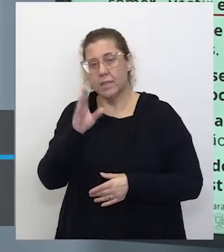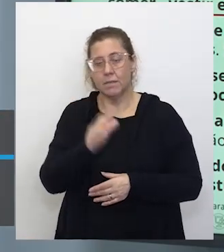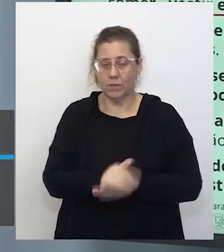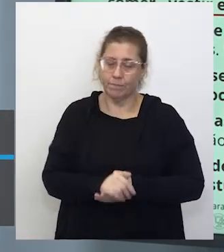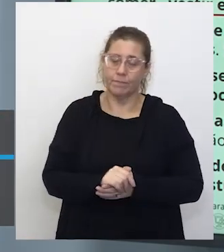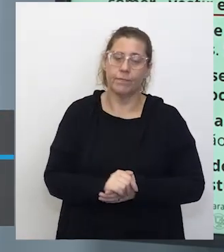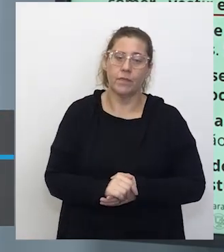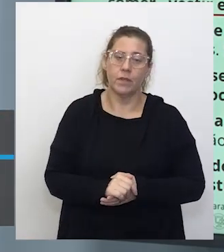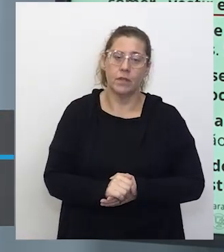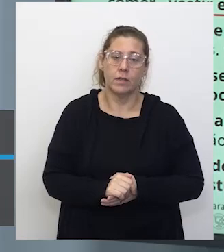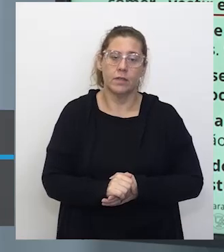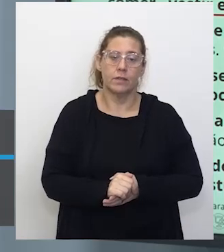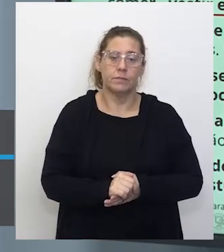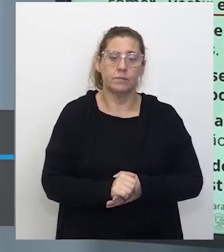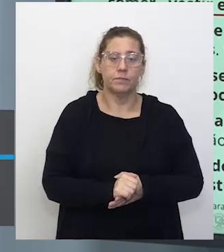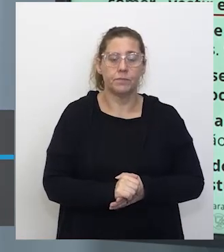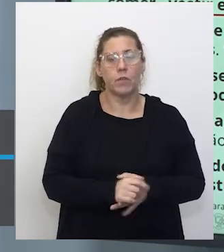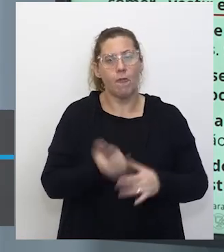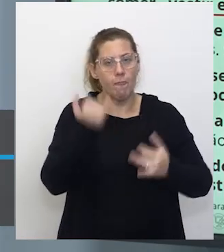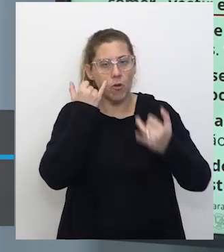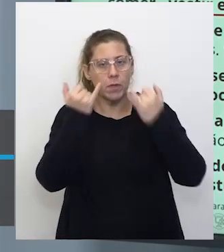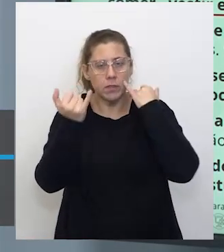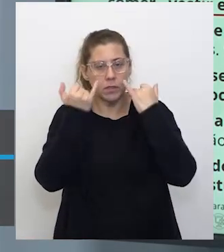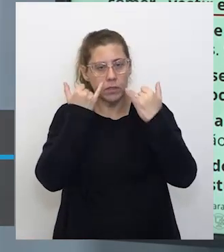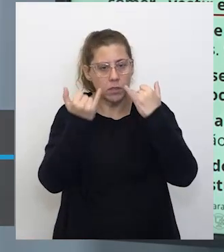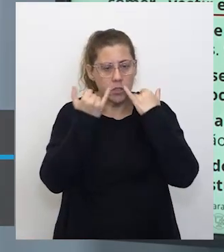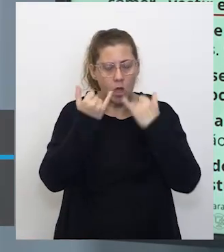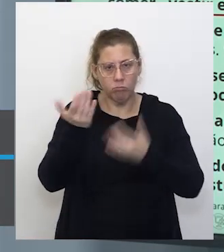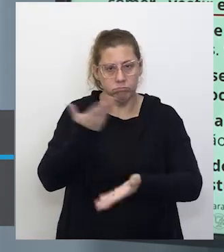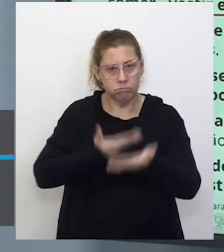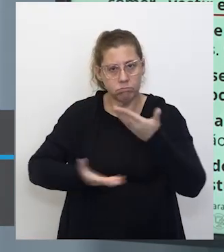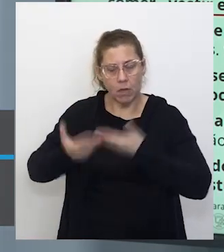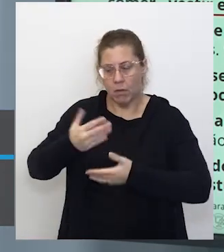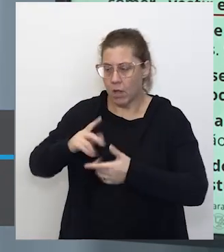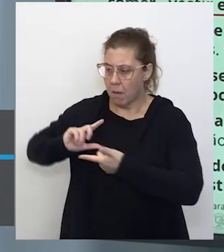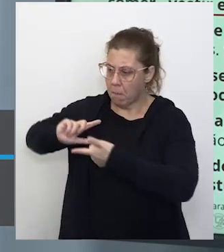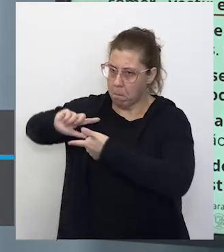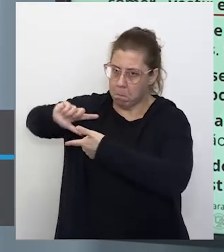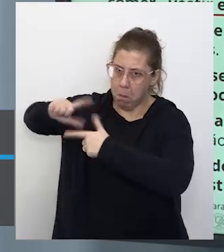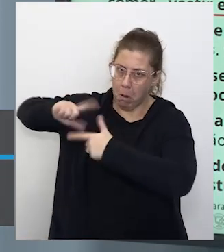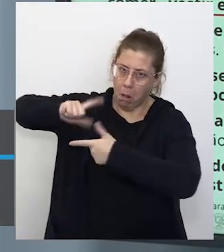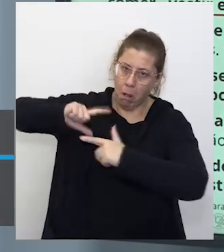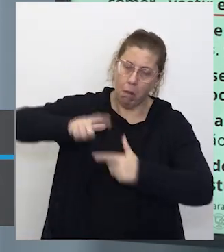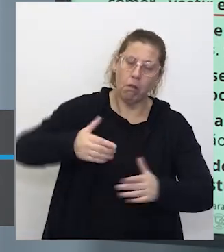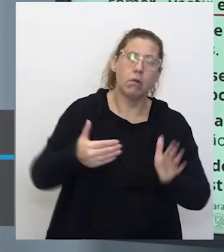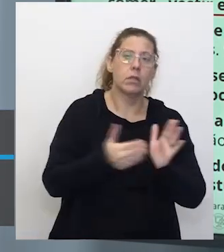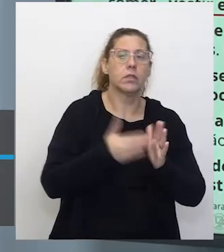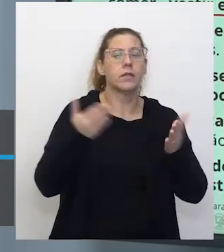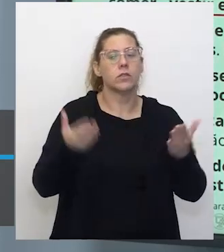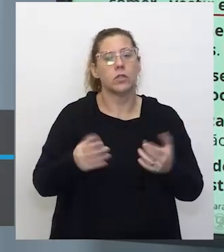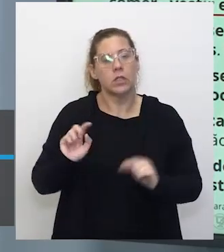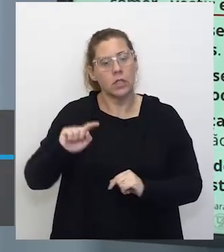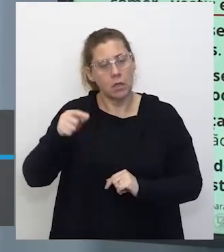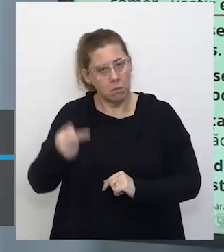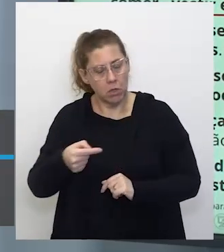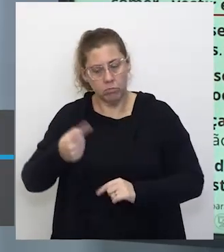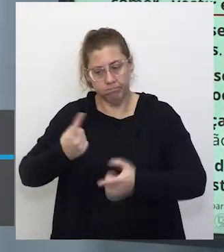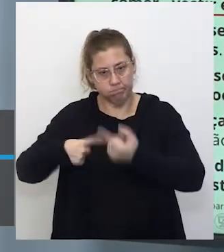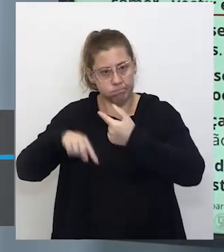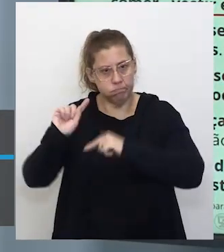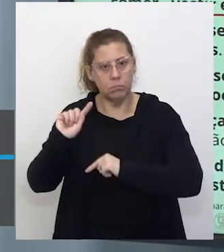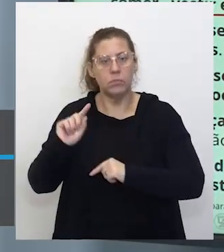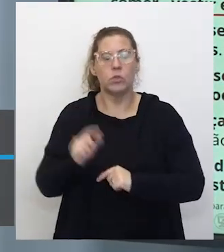oralidade, essa informação transmitida de geração em geração. Depois, né, nós desenvolvemos ali